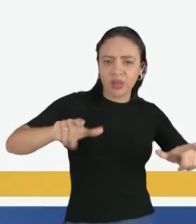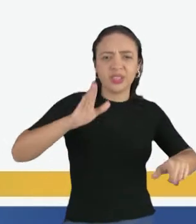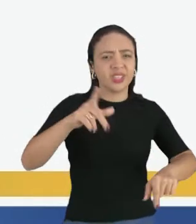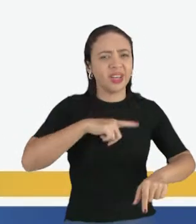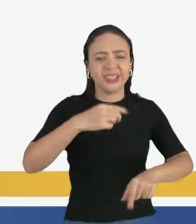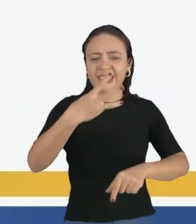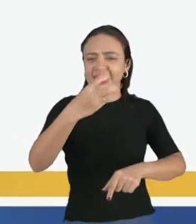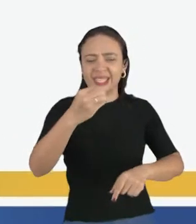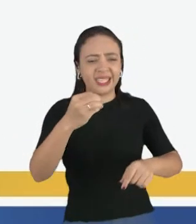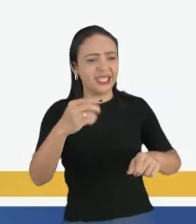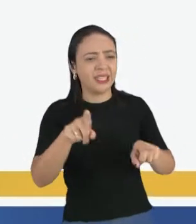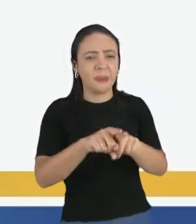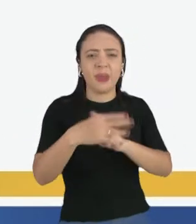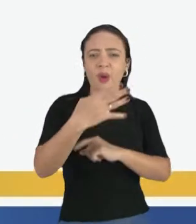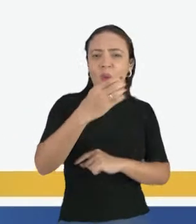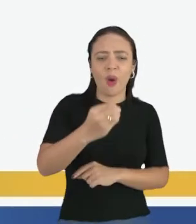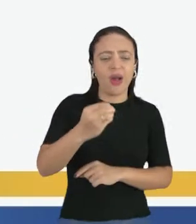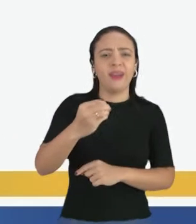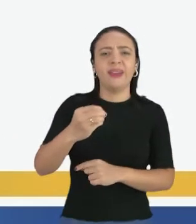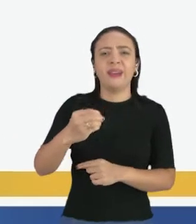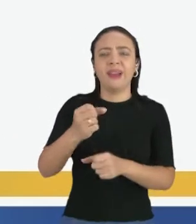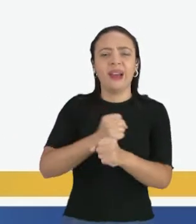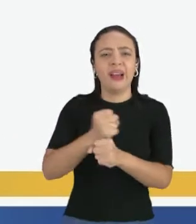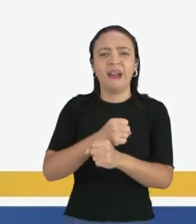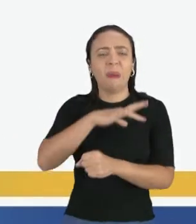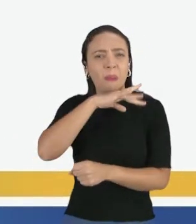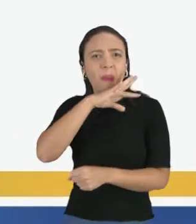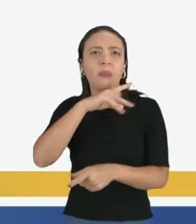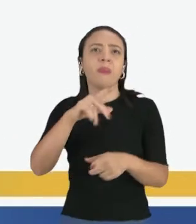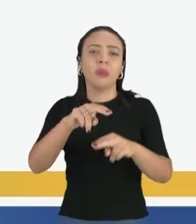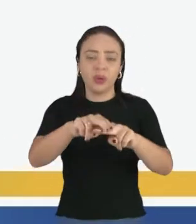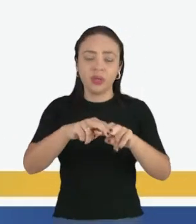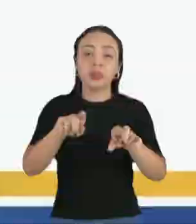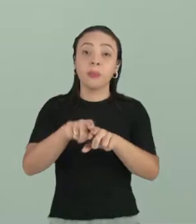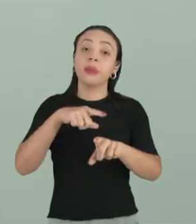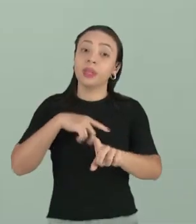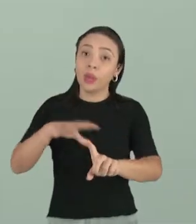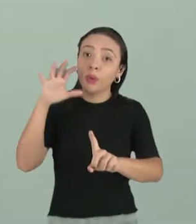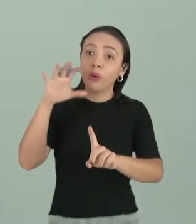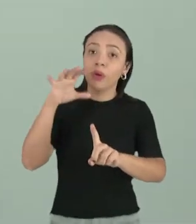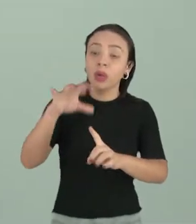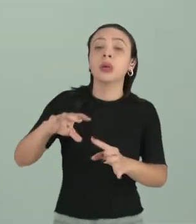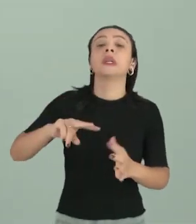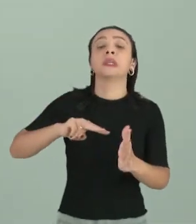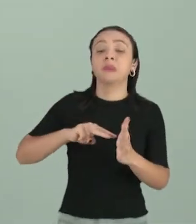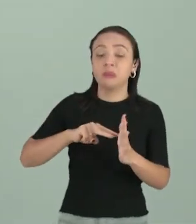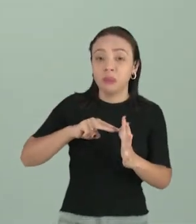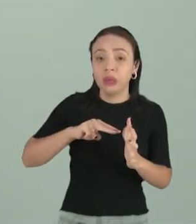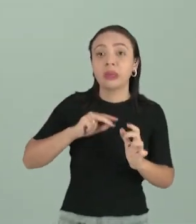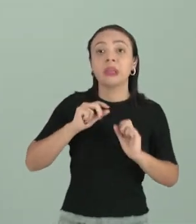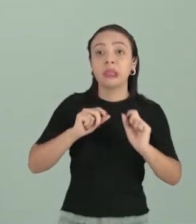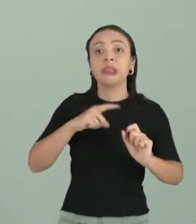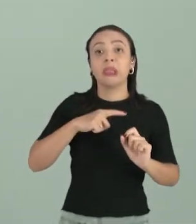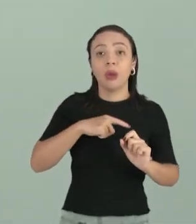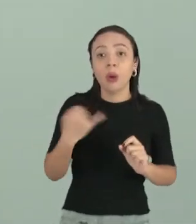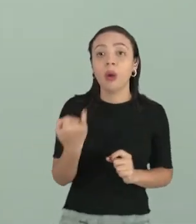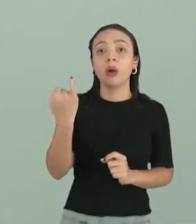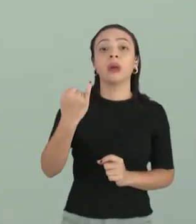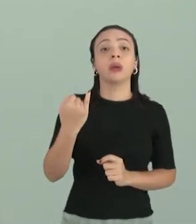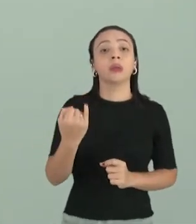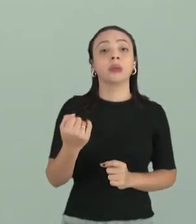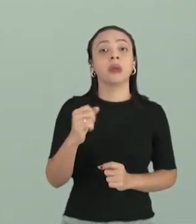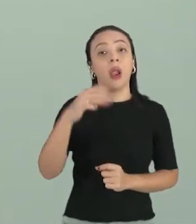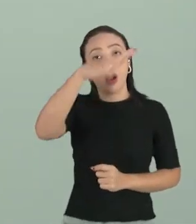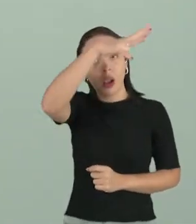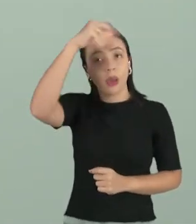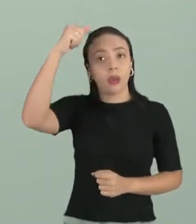anos sem pavimento, e isso com certeza trará impactos significativos na Amazônia. Então